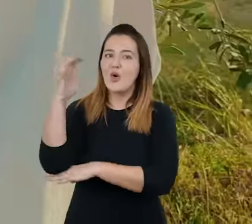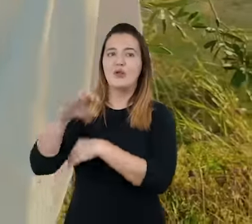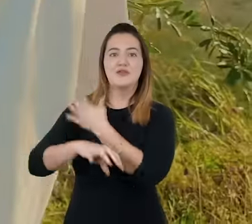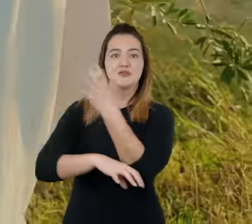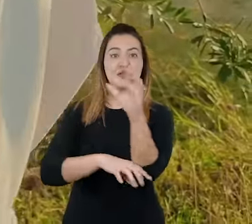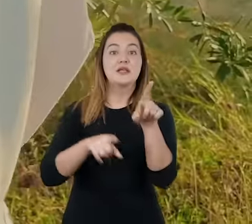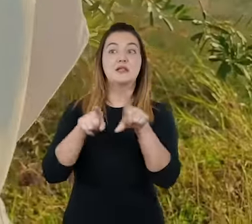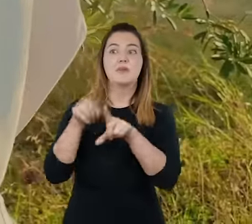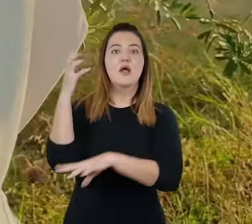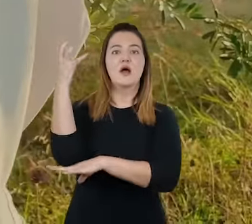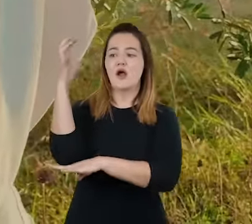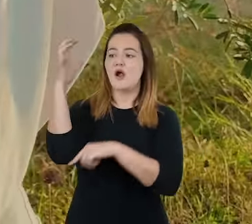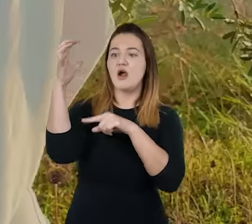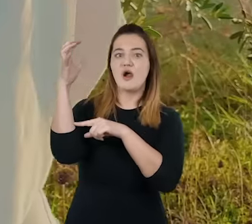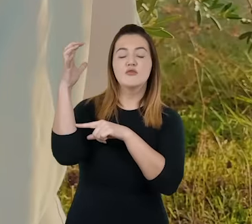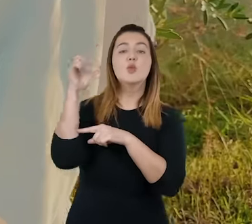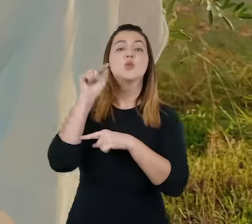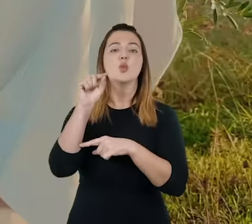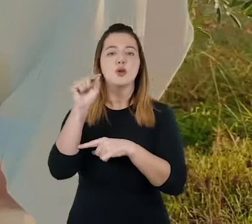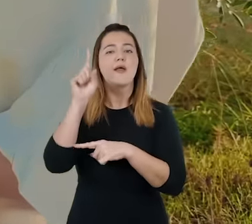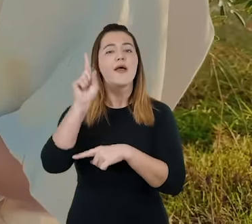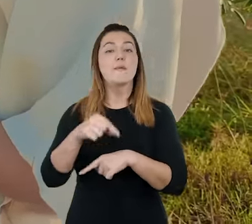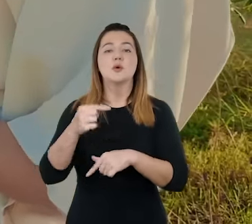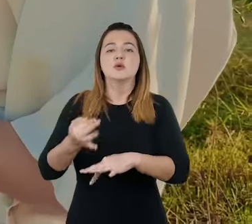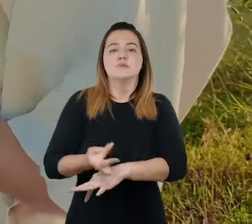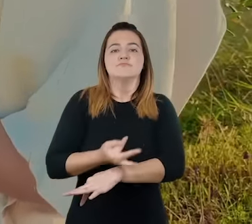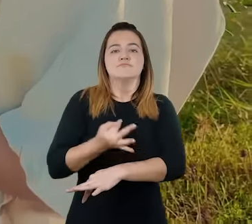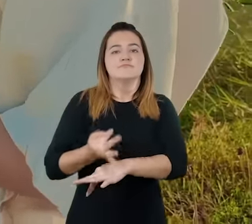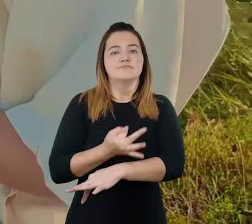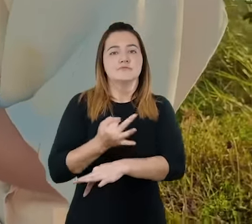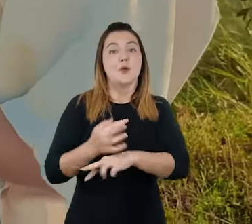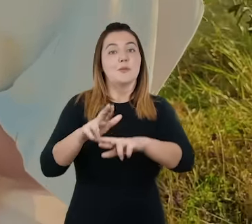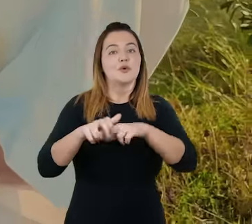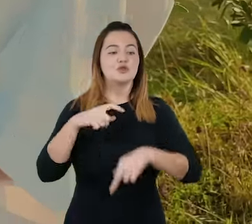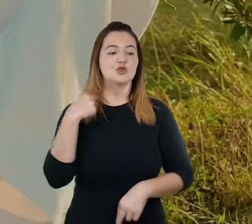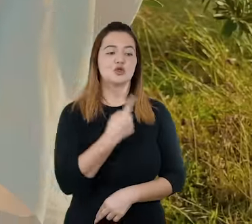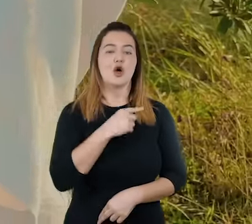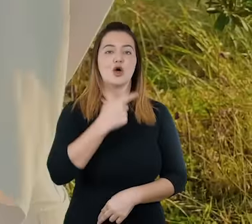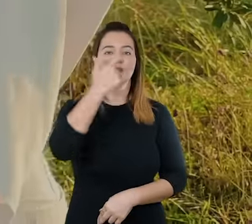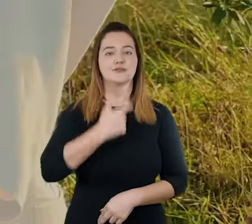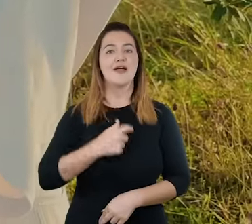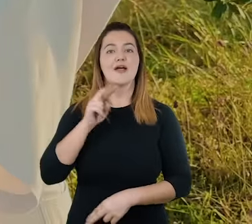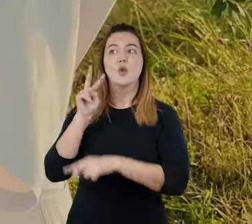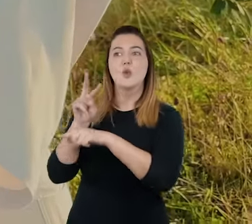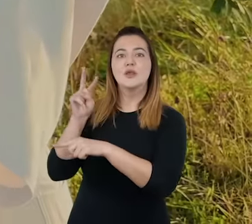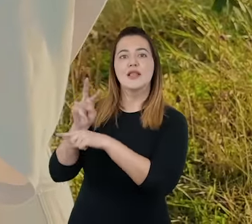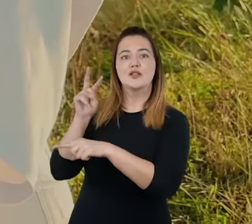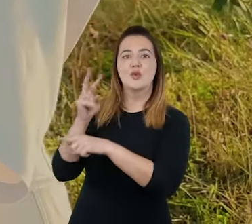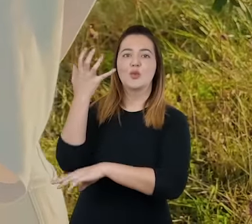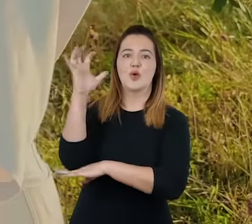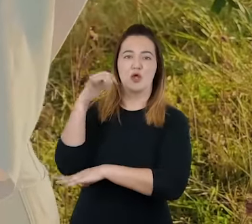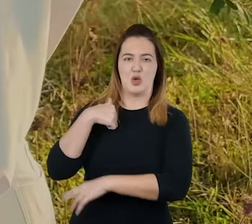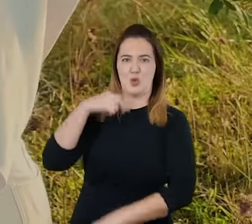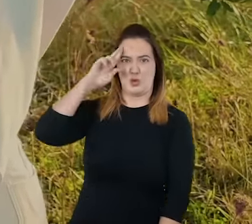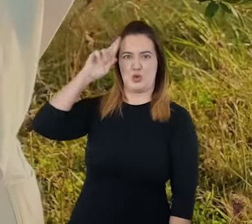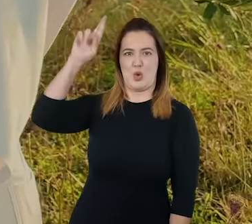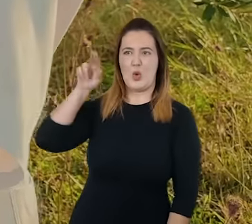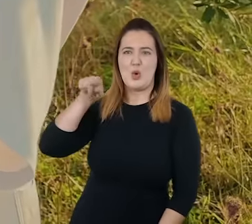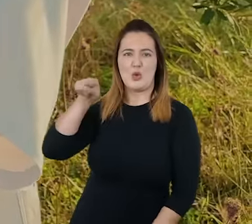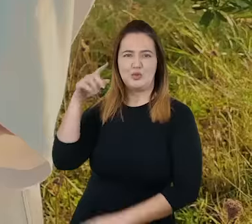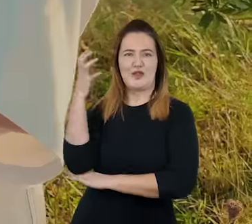oliveiras e a resiliência delas. E por isso, nós nos chamamos de guardadores de oliveiras e não donos de